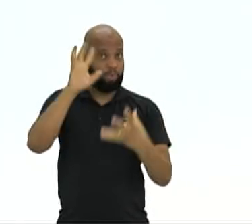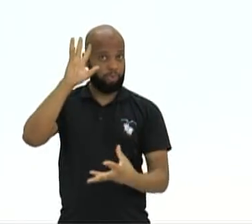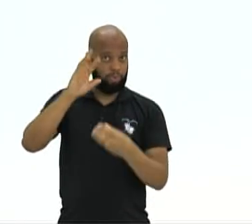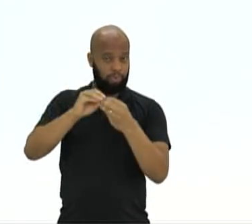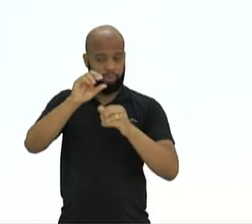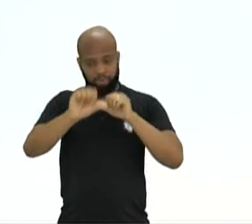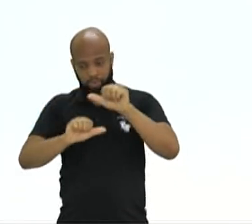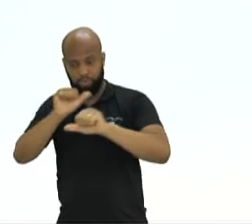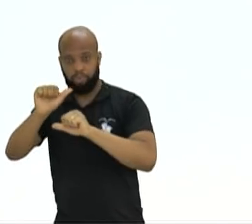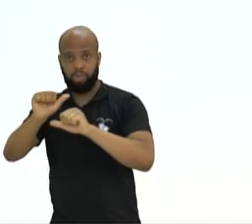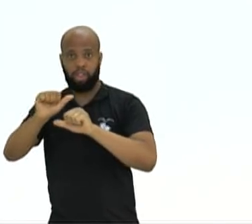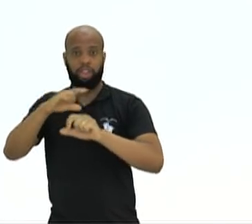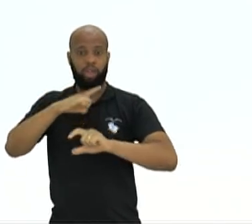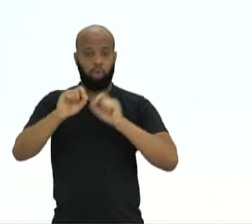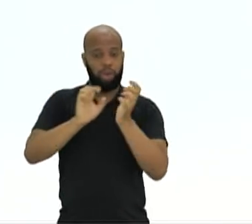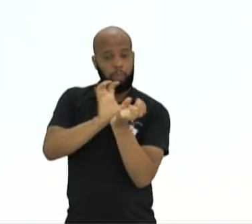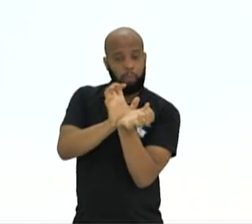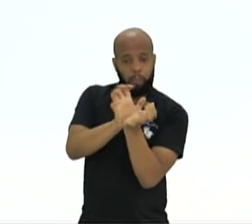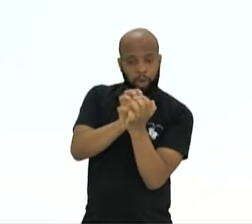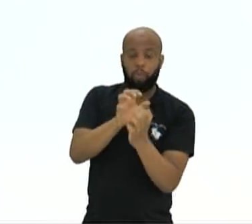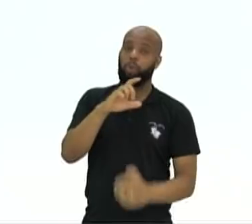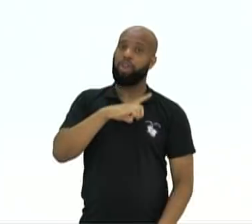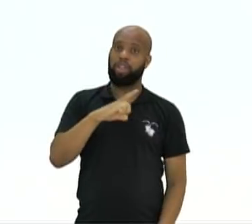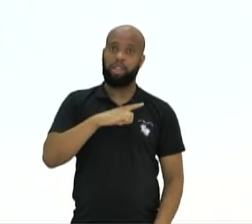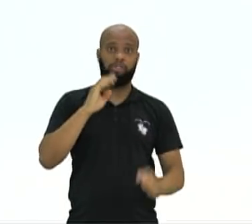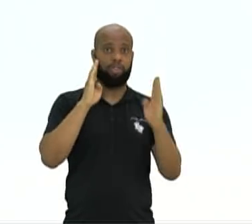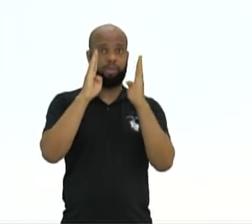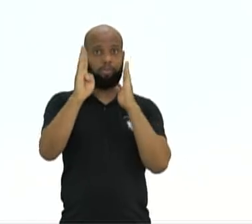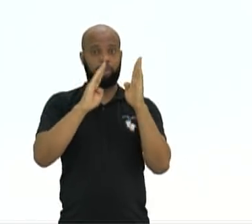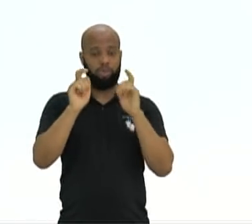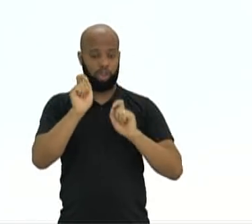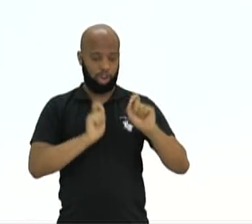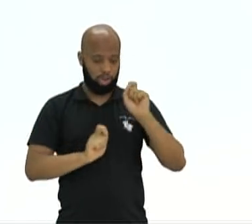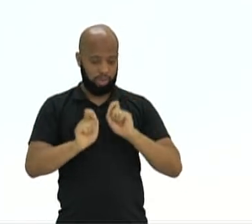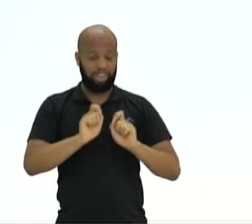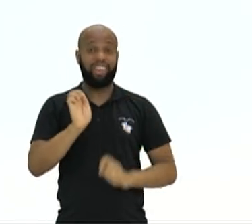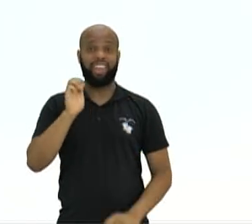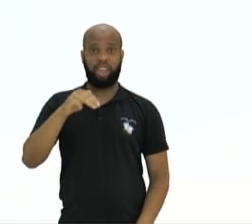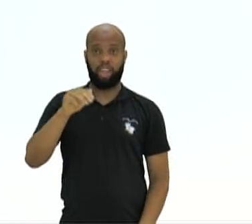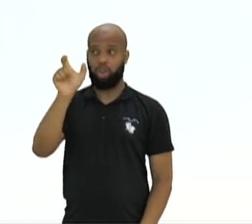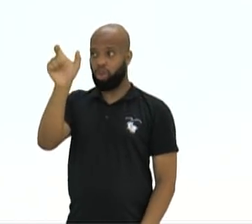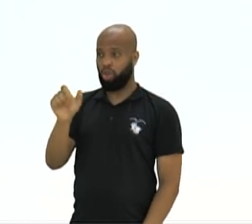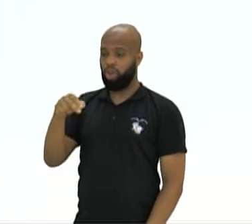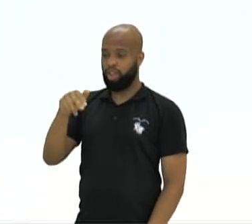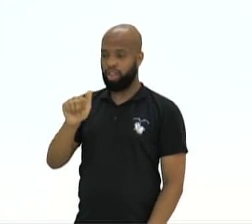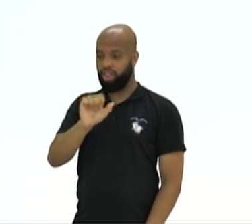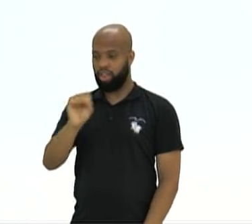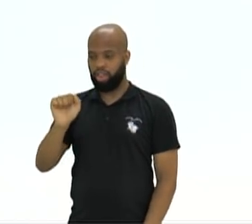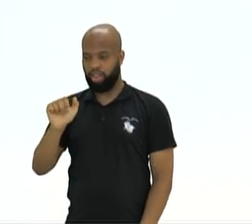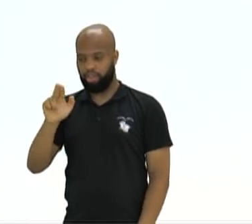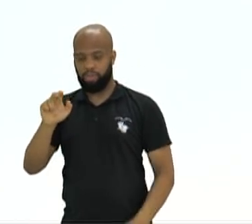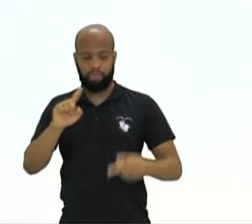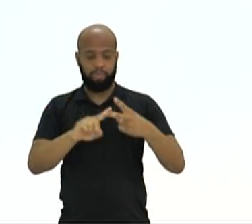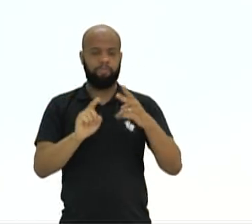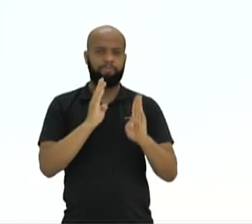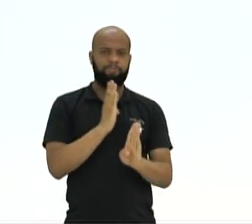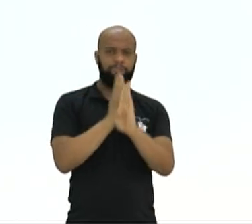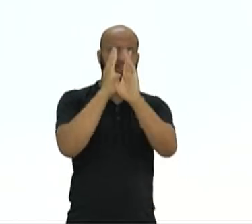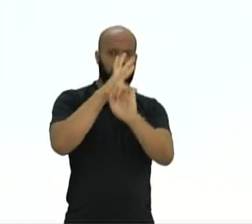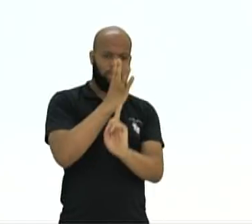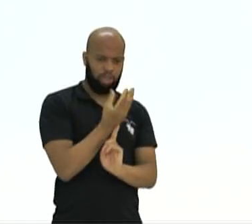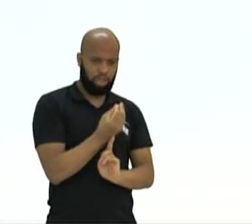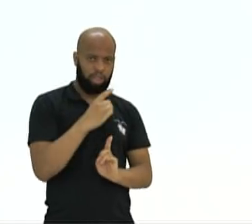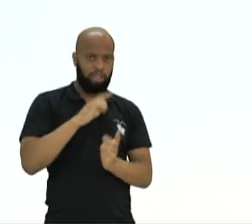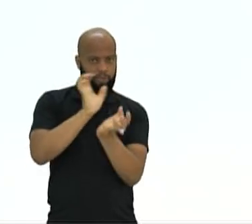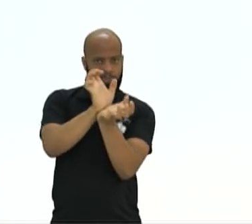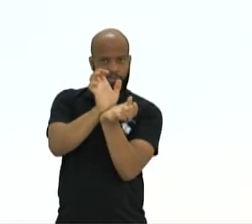as transformações pelas quais Pernambuco passou durante a administração de Maurício de Nassau. Próximo. Identificar o desenvolvimento artístico em Pernambuco